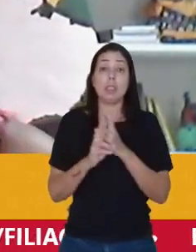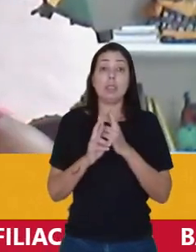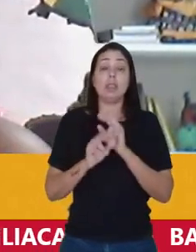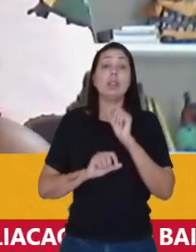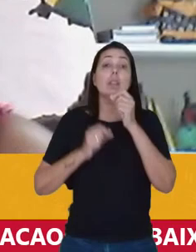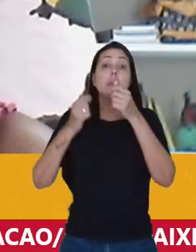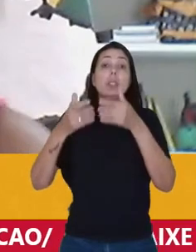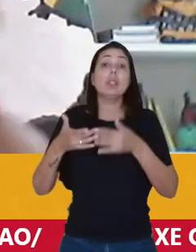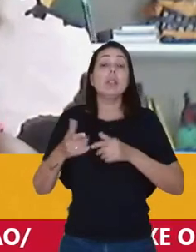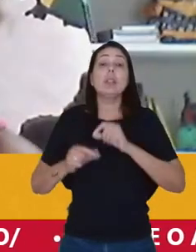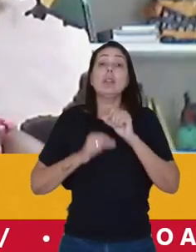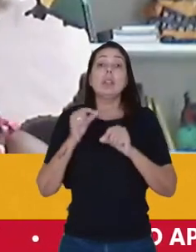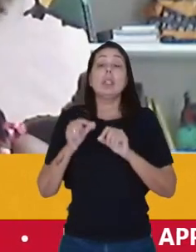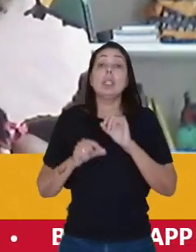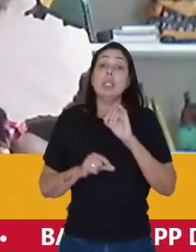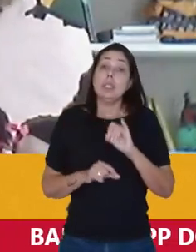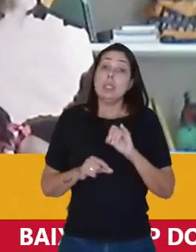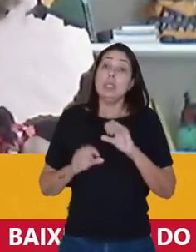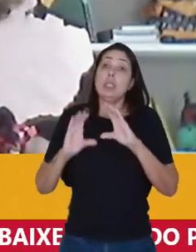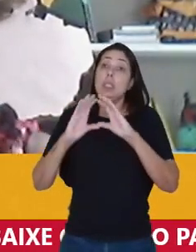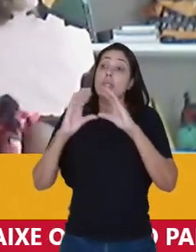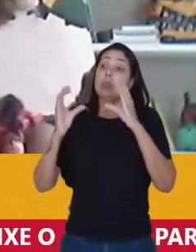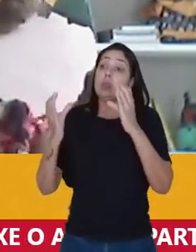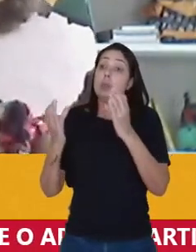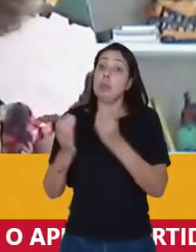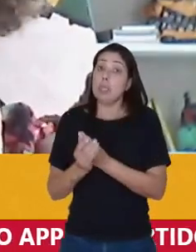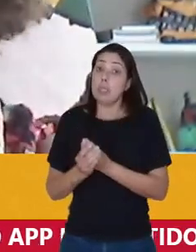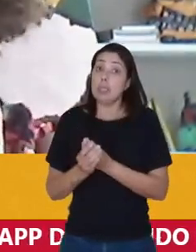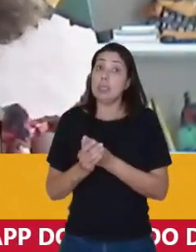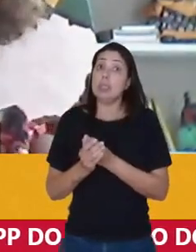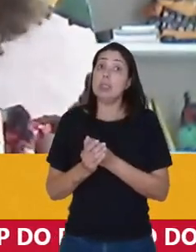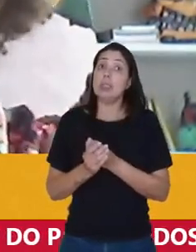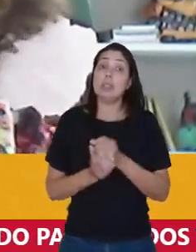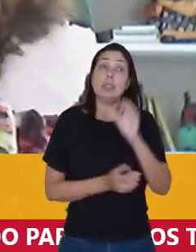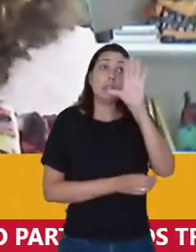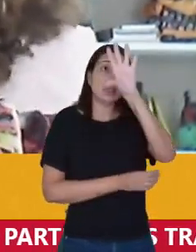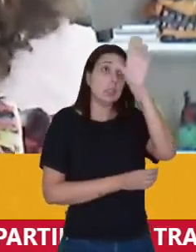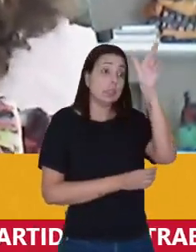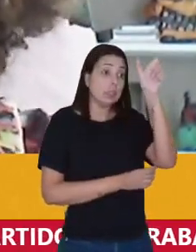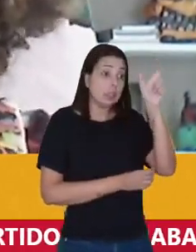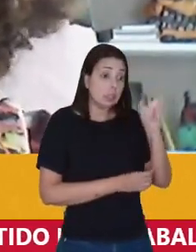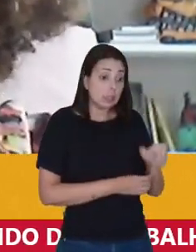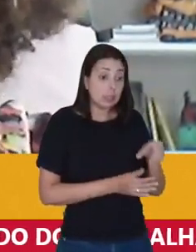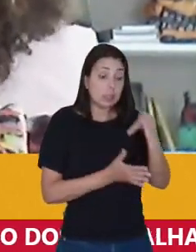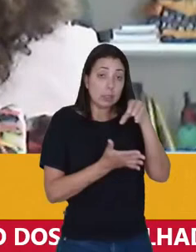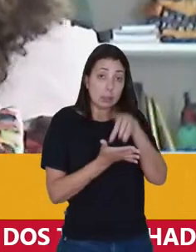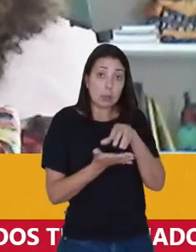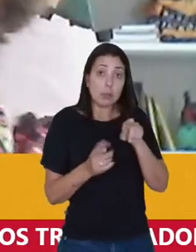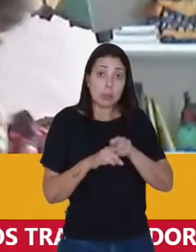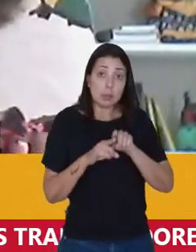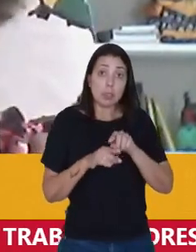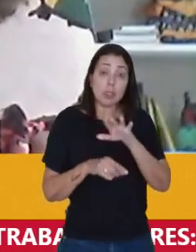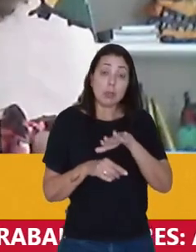seguinte, que no caso das comunidades quilombolas que estão tanto no meio rural como no meio